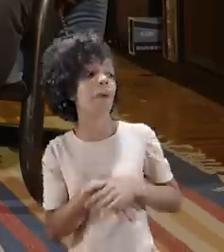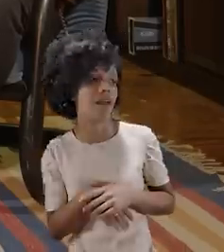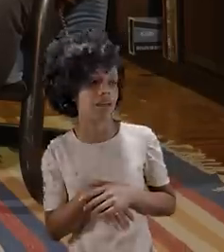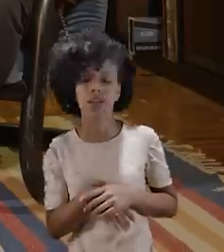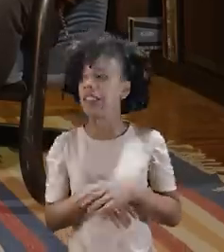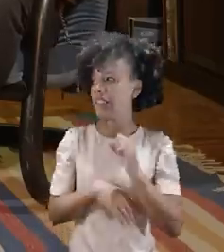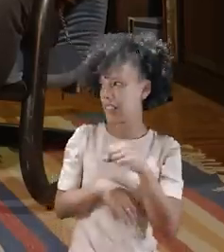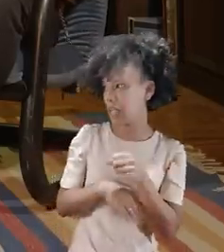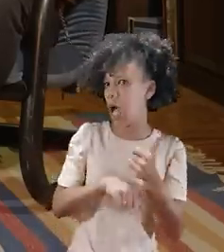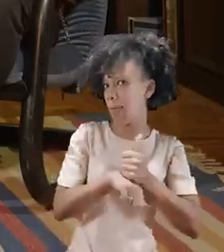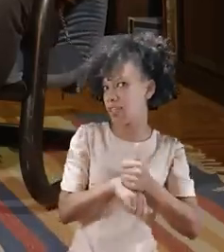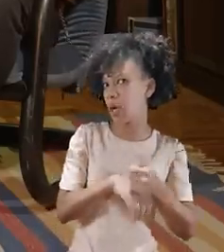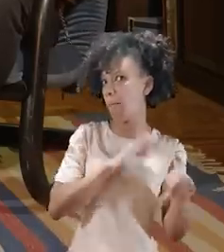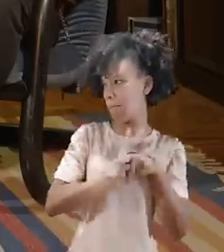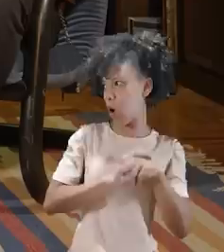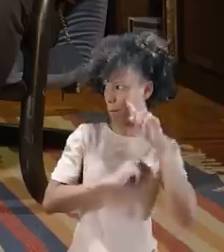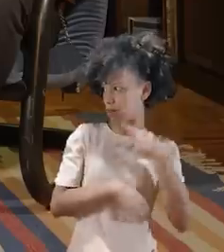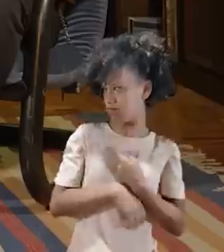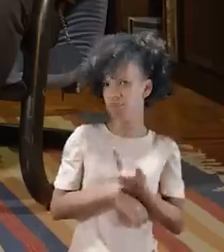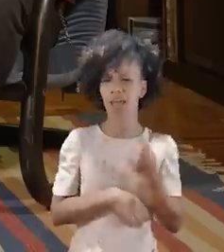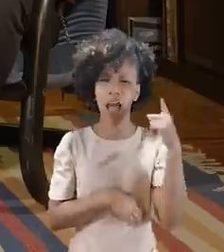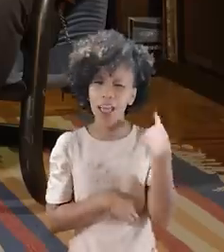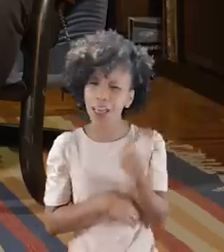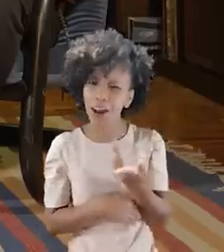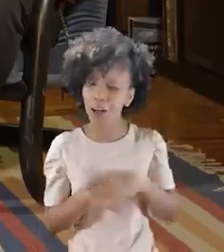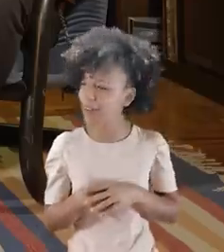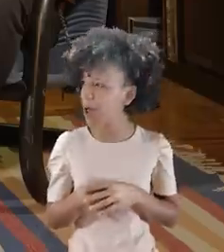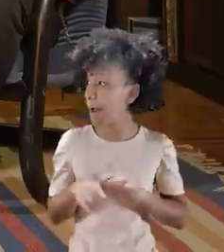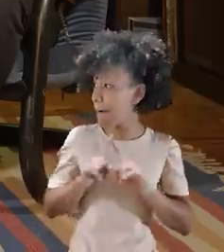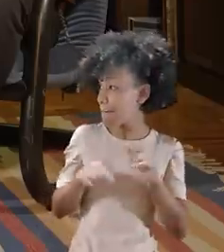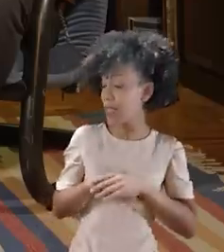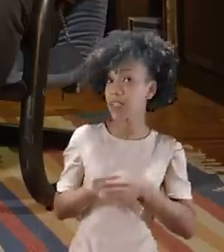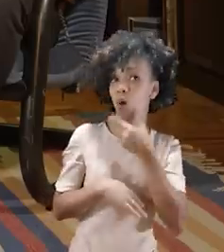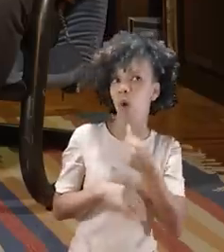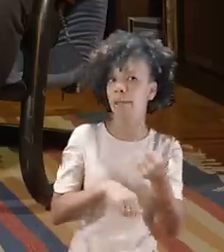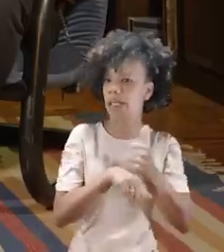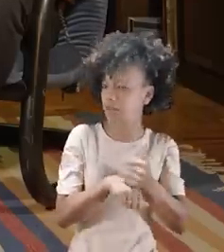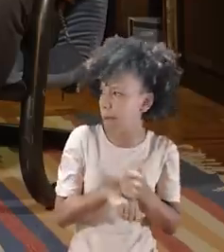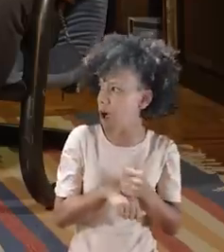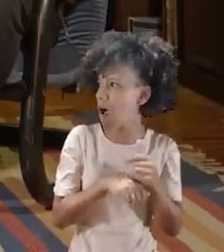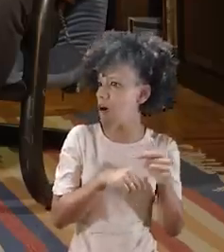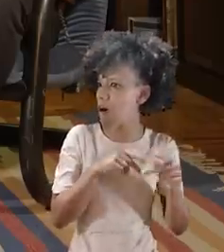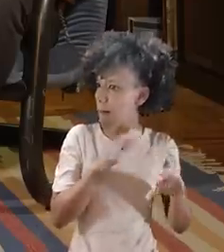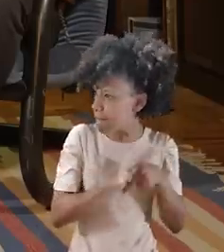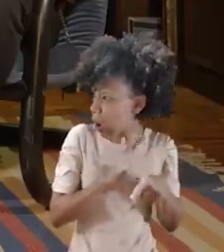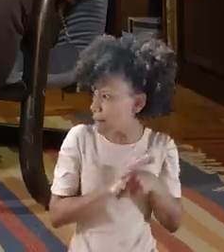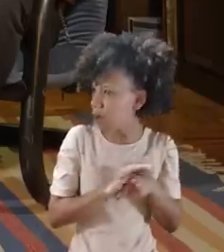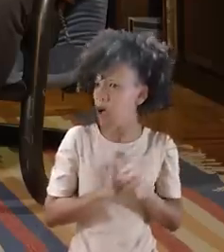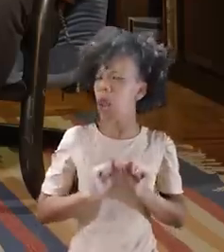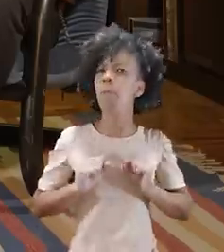cara que trabalha para ele olha isso que doido olha que louco a gente chegou o cara que trabalha para ele ele pode